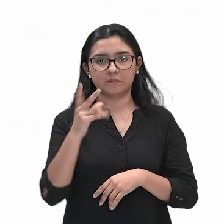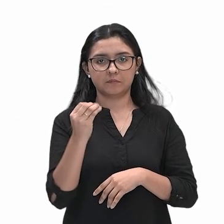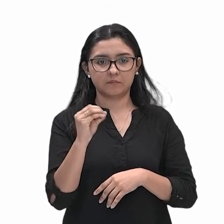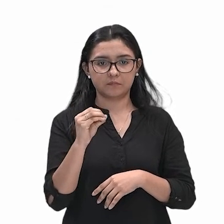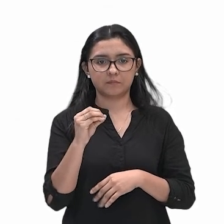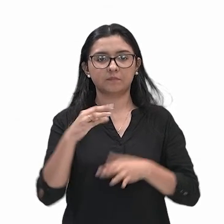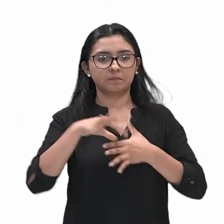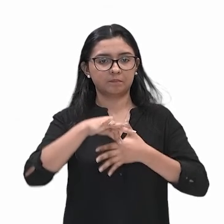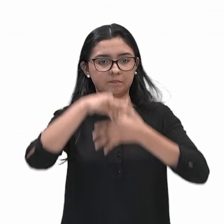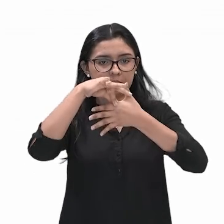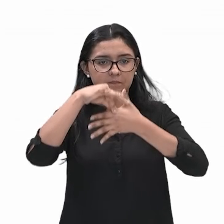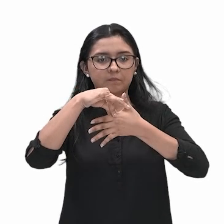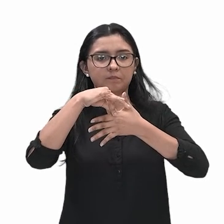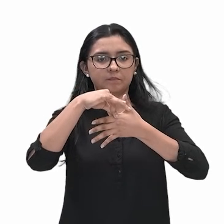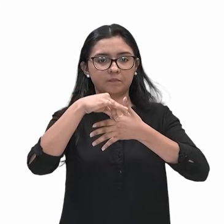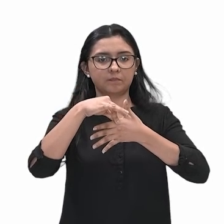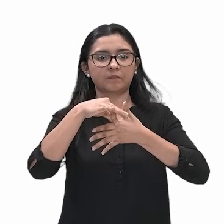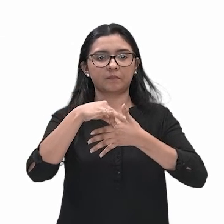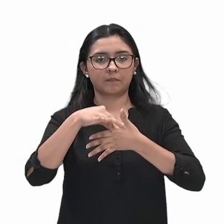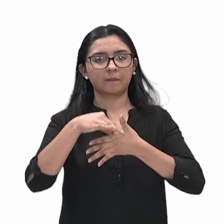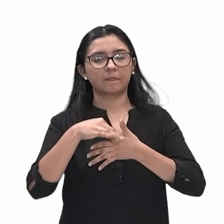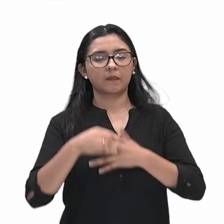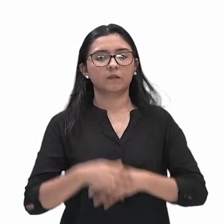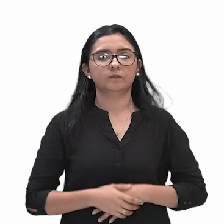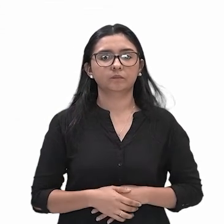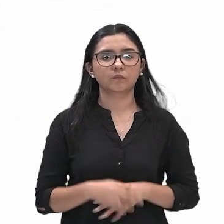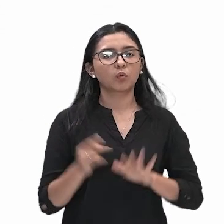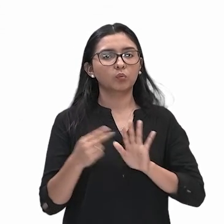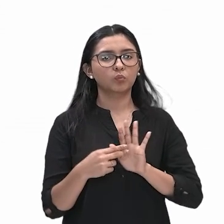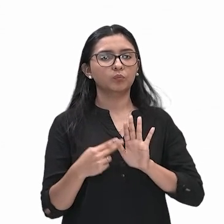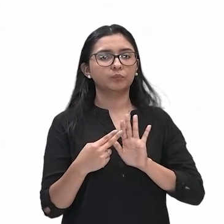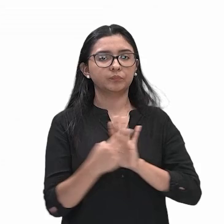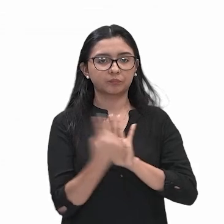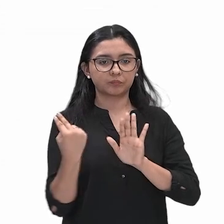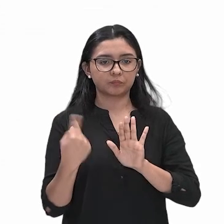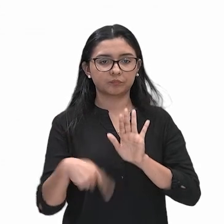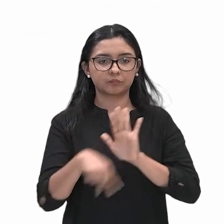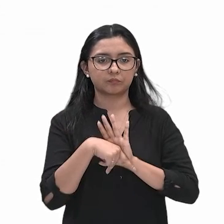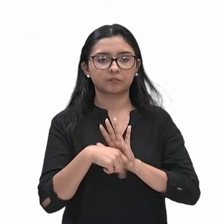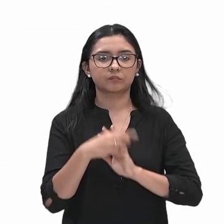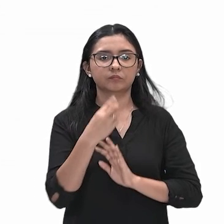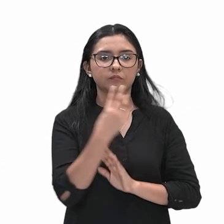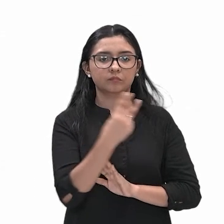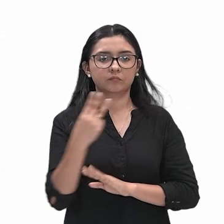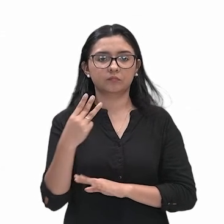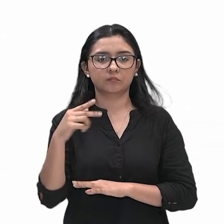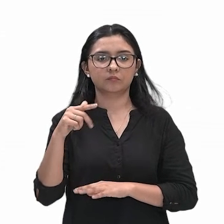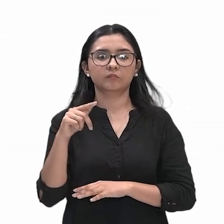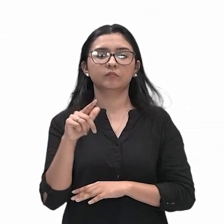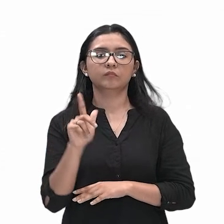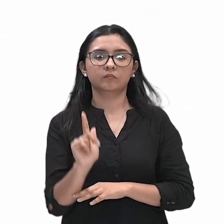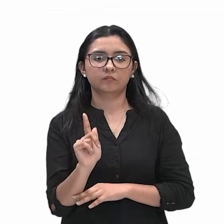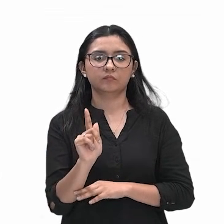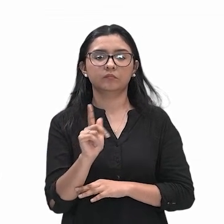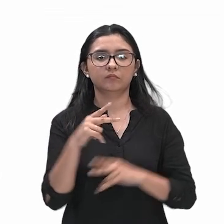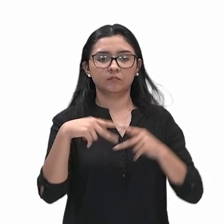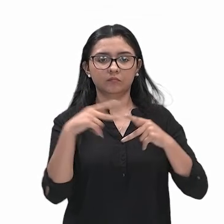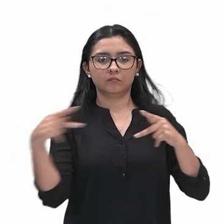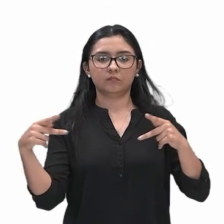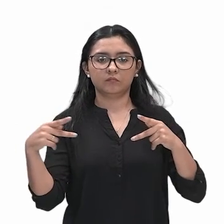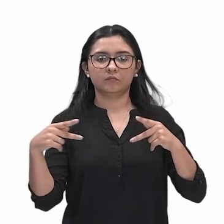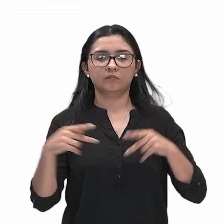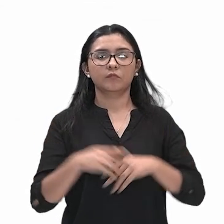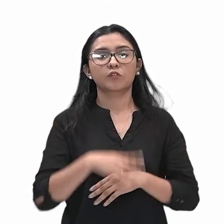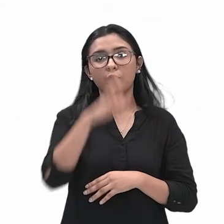até a peça específica, né? 33 gramas de proteína, enquanto que o peito de frango tem 30